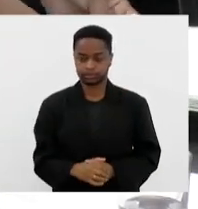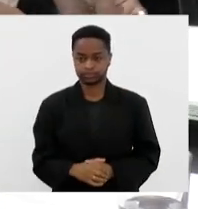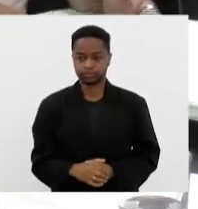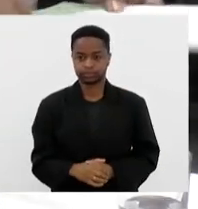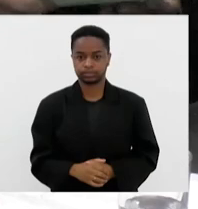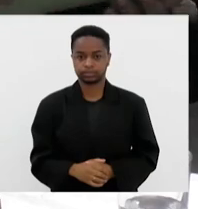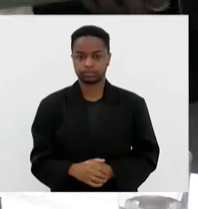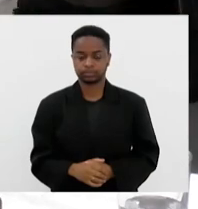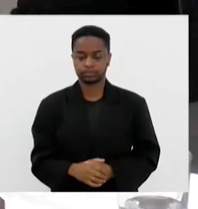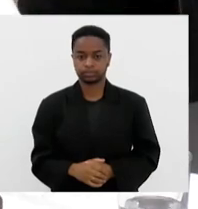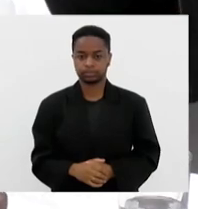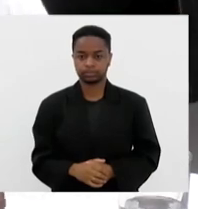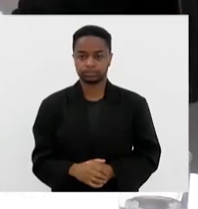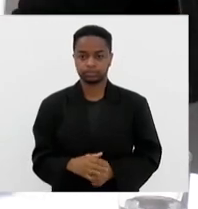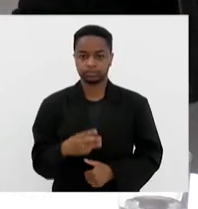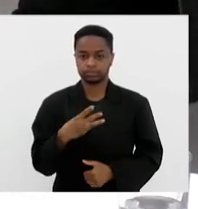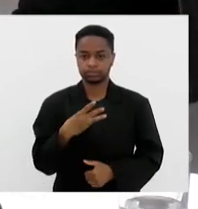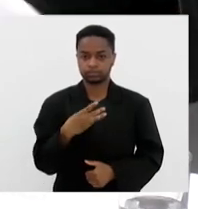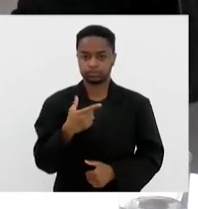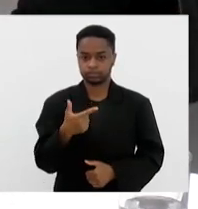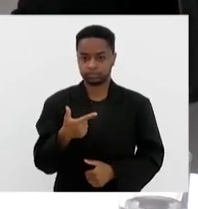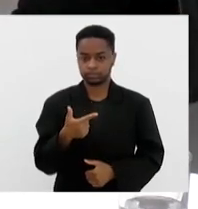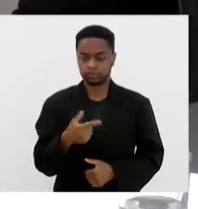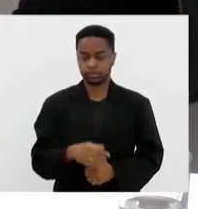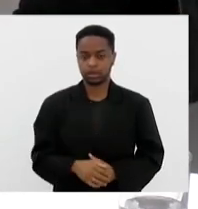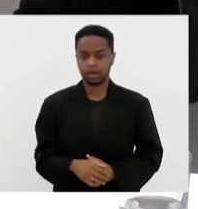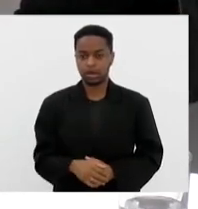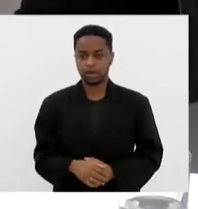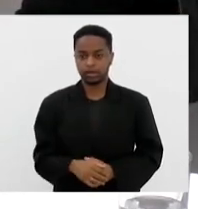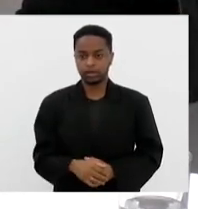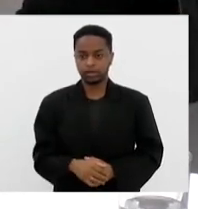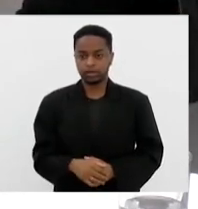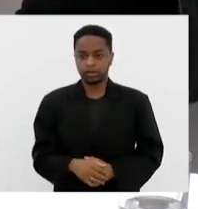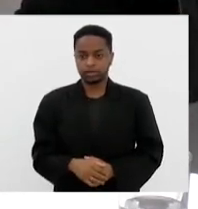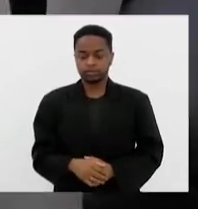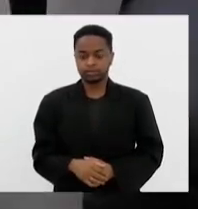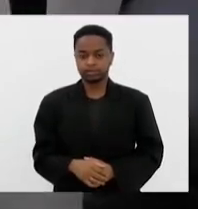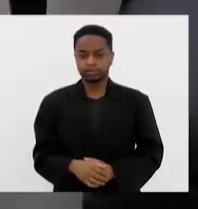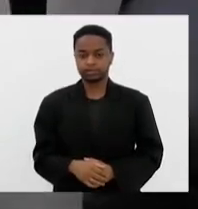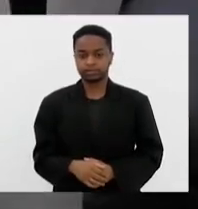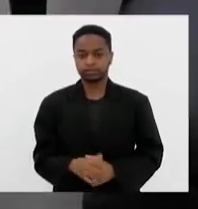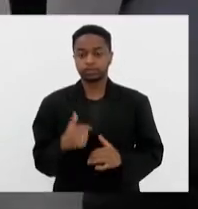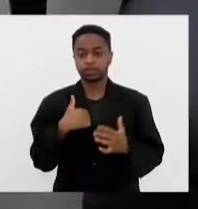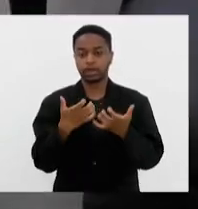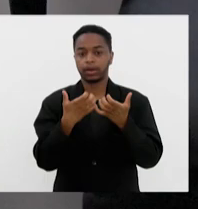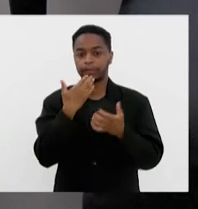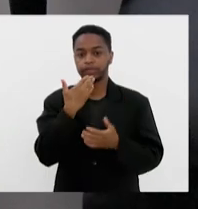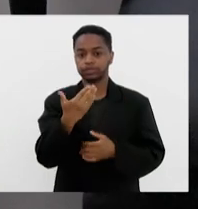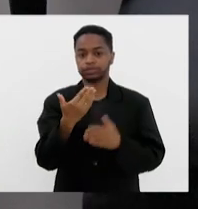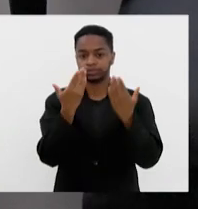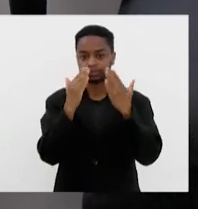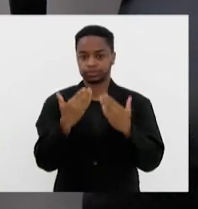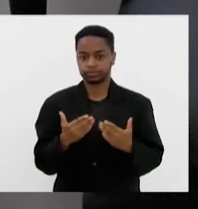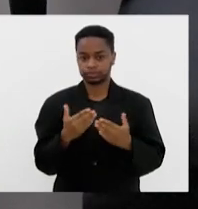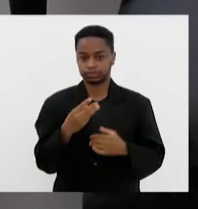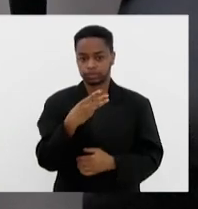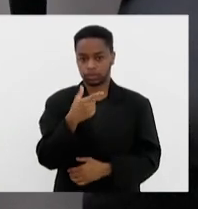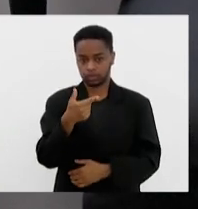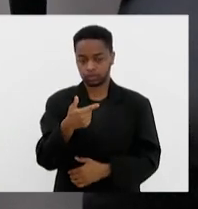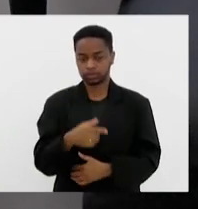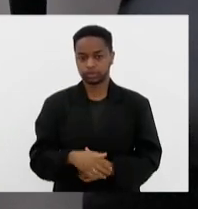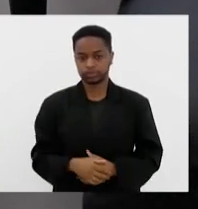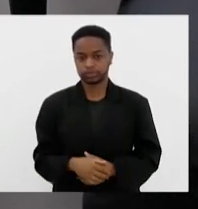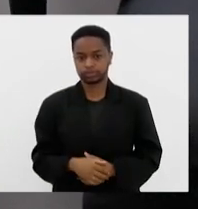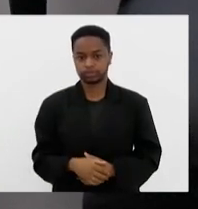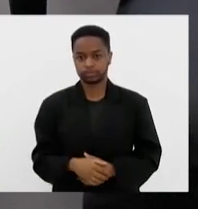Item 30, 32 da pauta. Senhor presidente, aí eu queria pedir vista. No, 30, no 32? É,